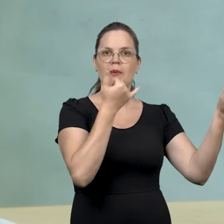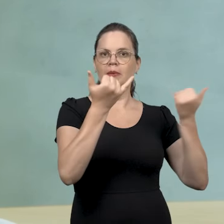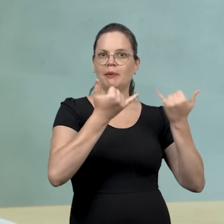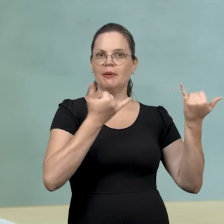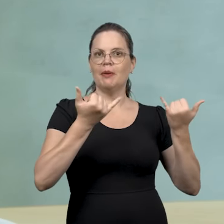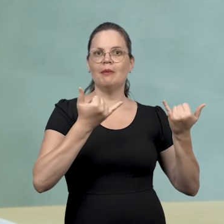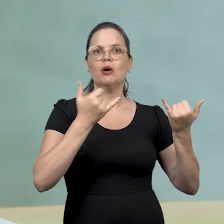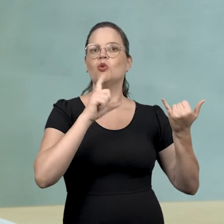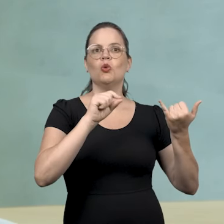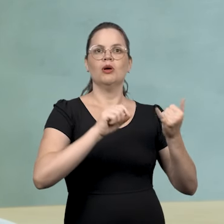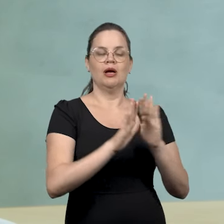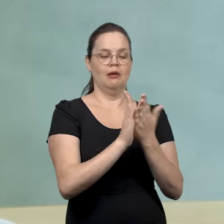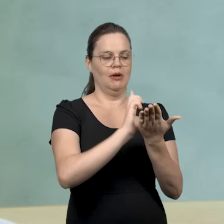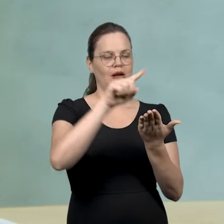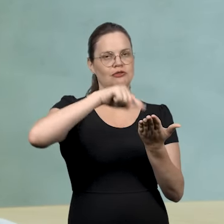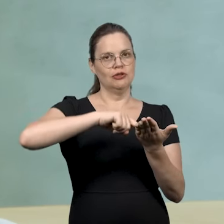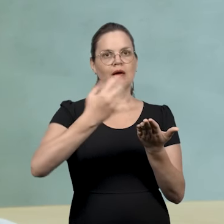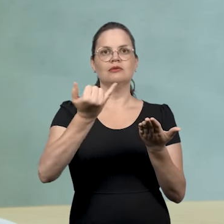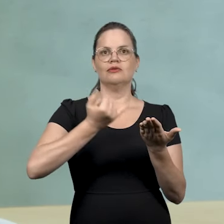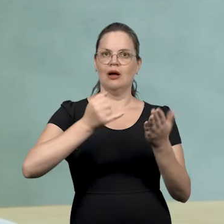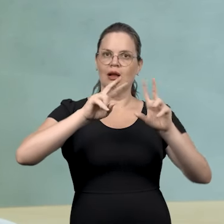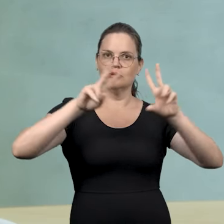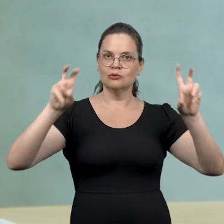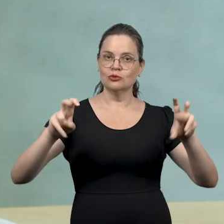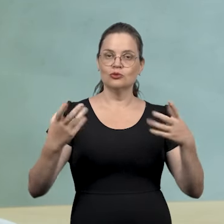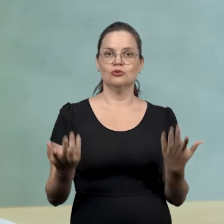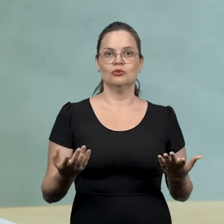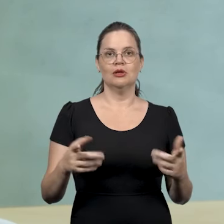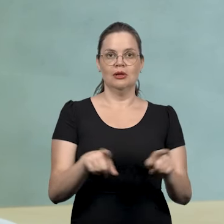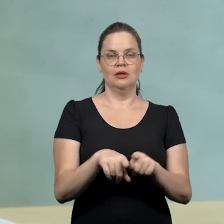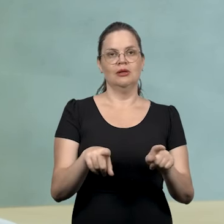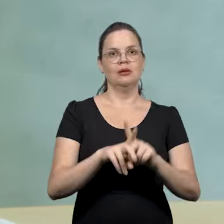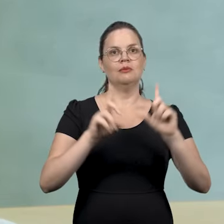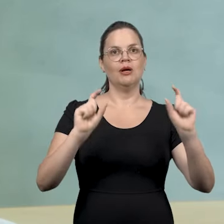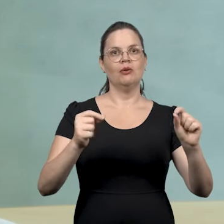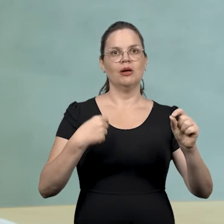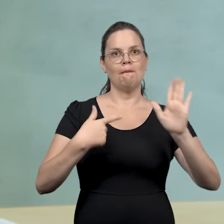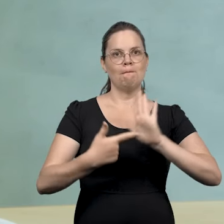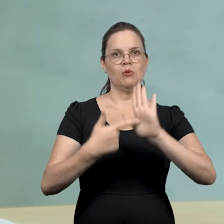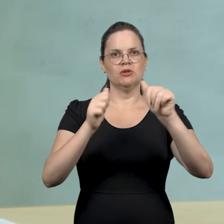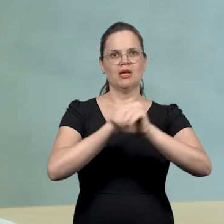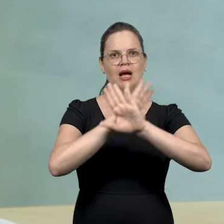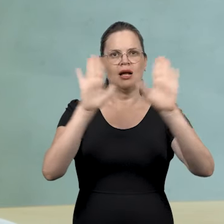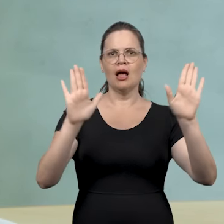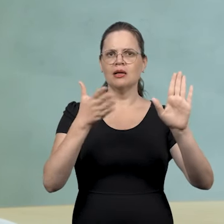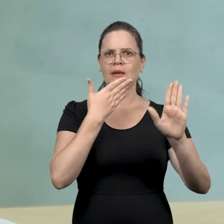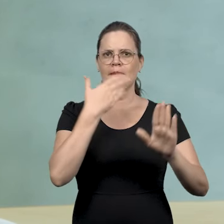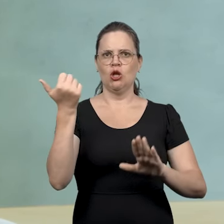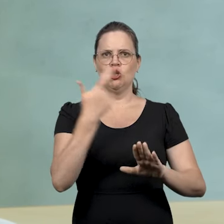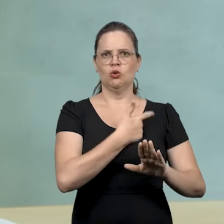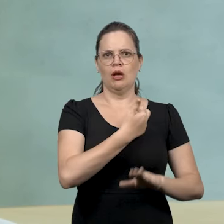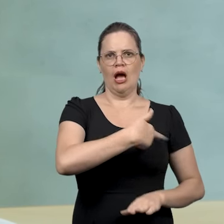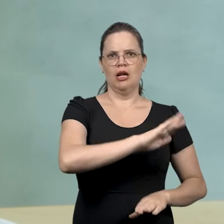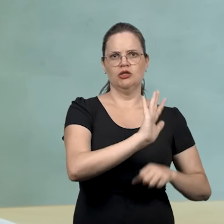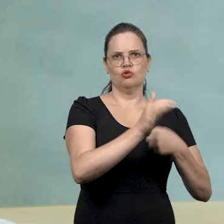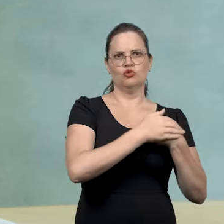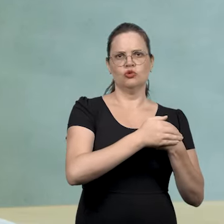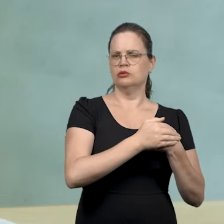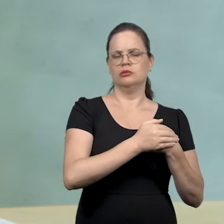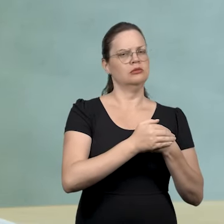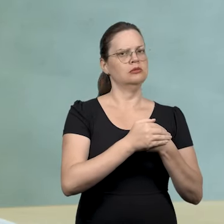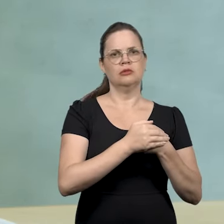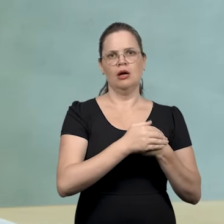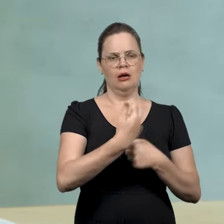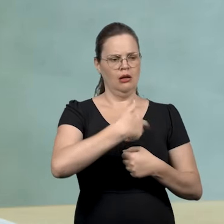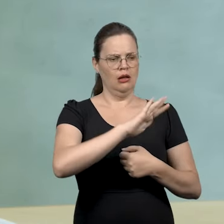Deus, né? Um outro ponto importante, a transparência é melhor do que a religiosidade superficial, do que viver de